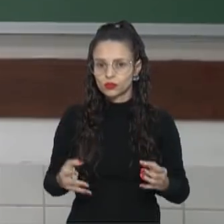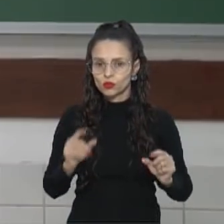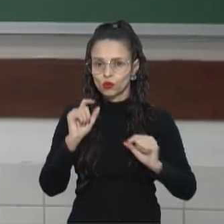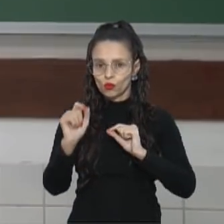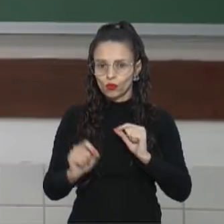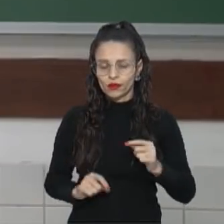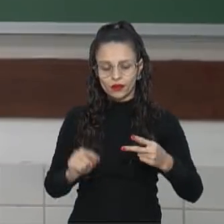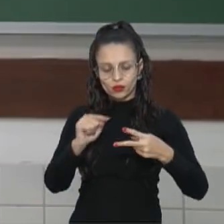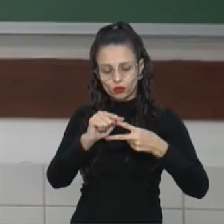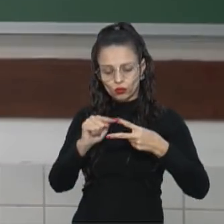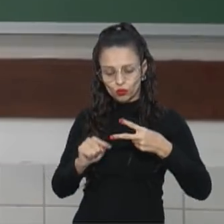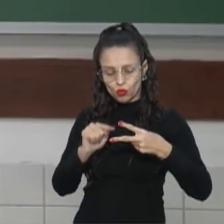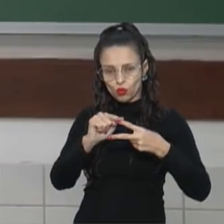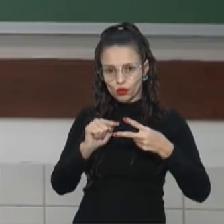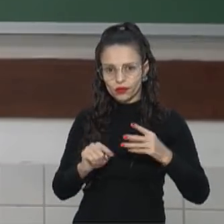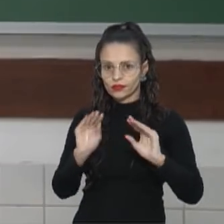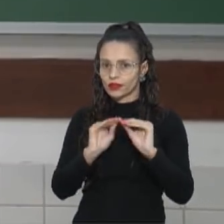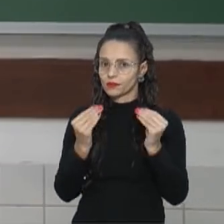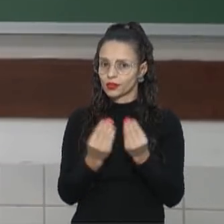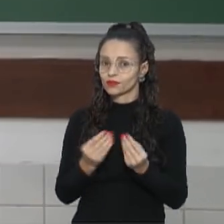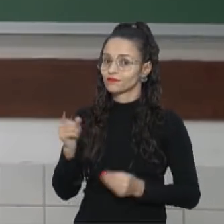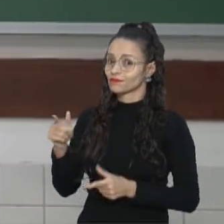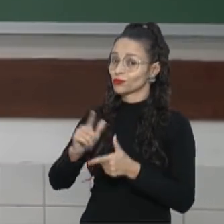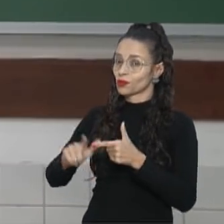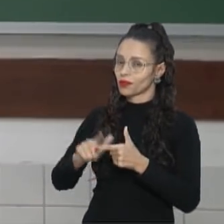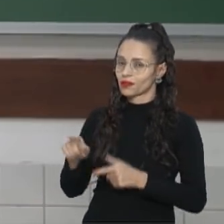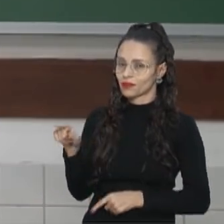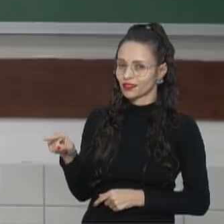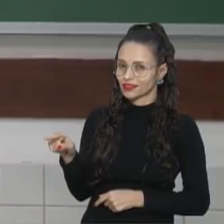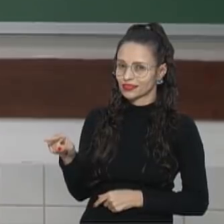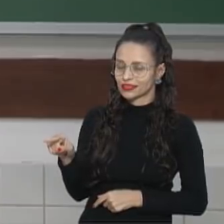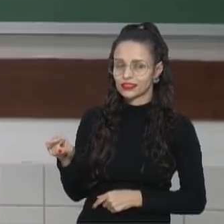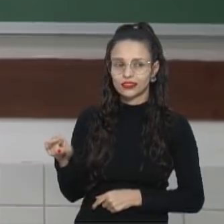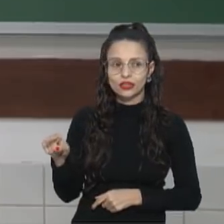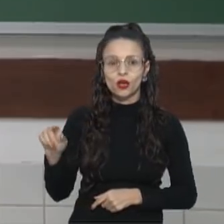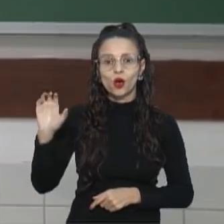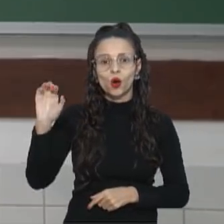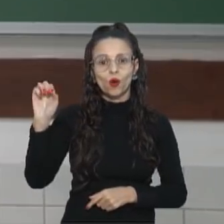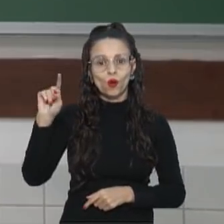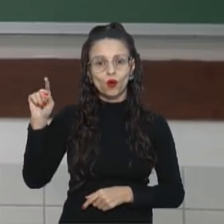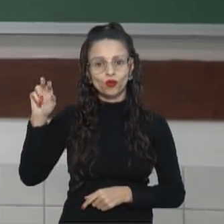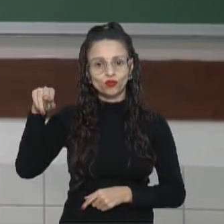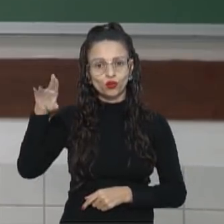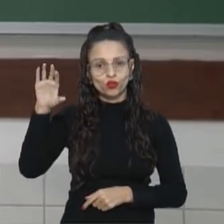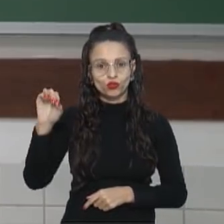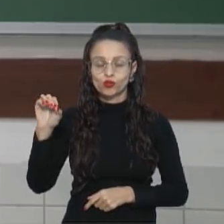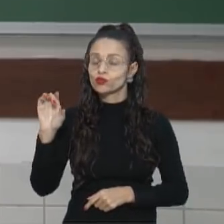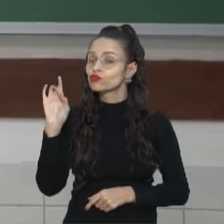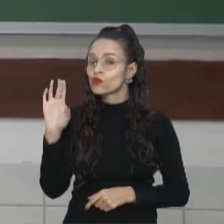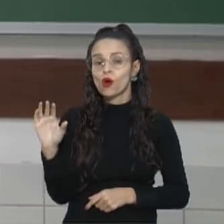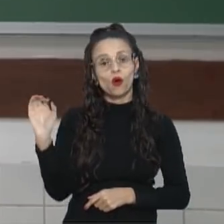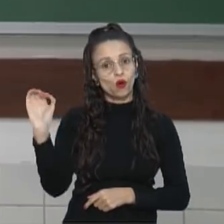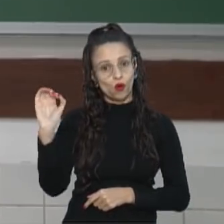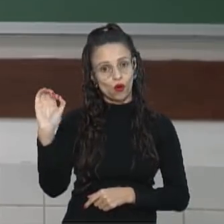Dois tipos de elementos. Já está aí o primeiro problema. O ozônio só tem um tipo de elemento,